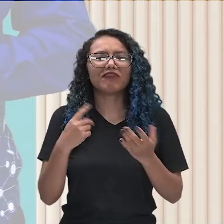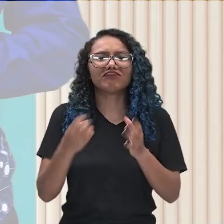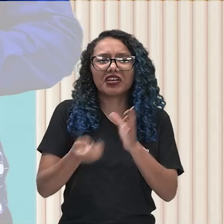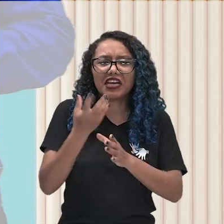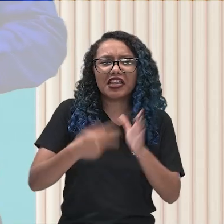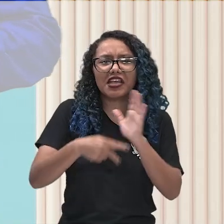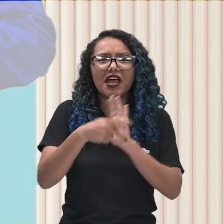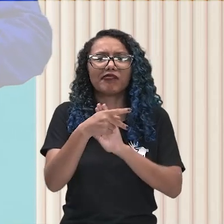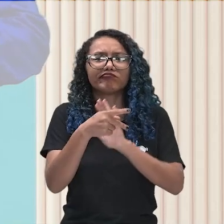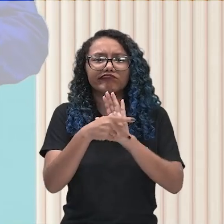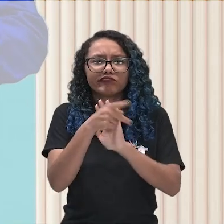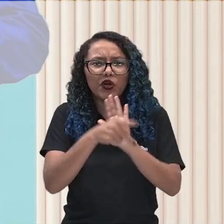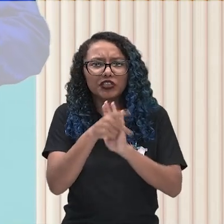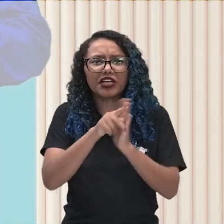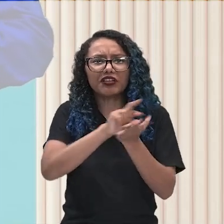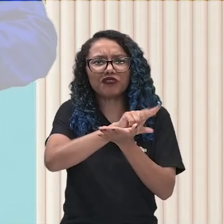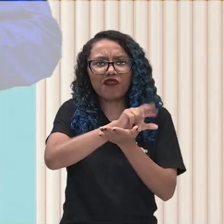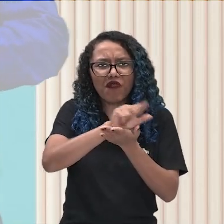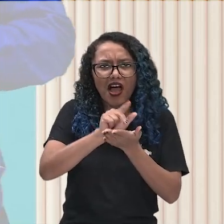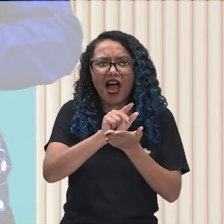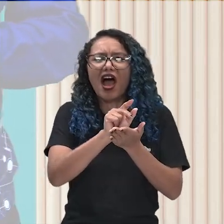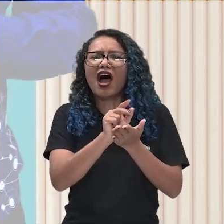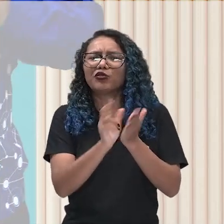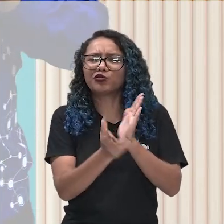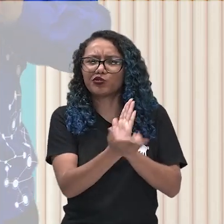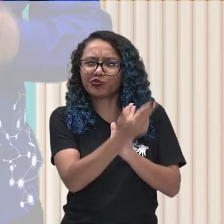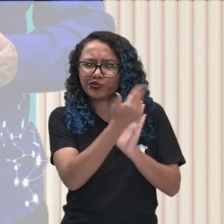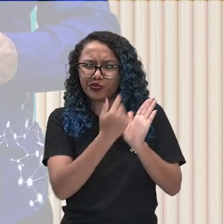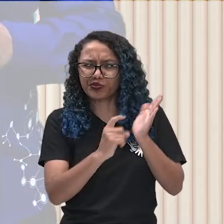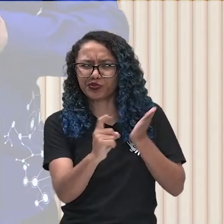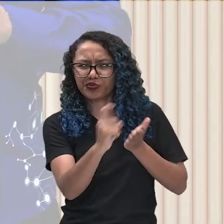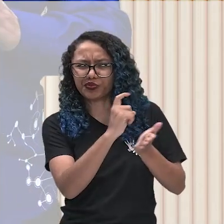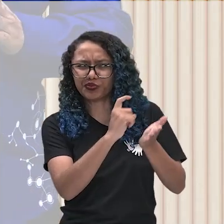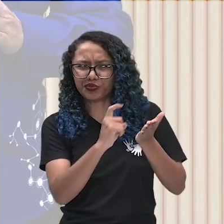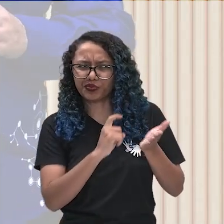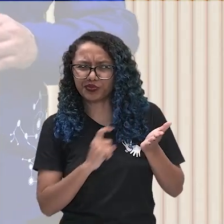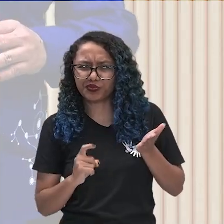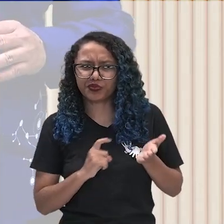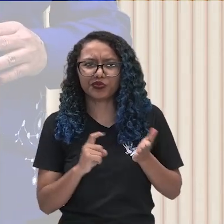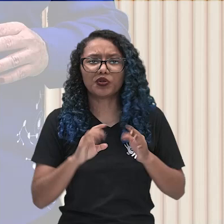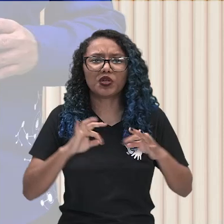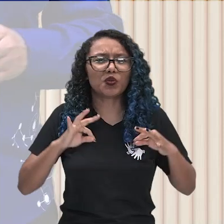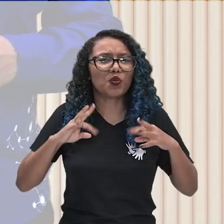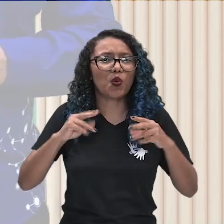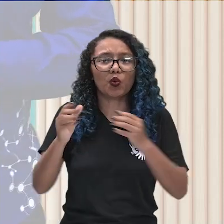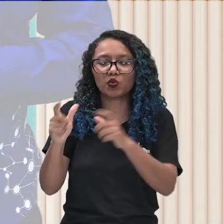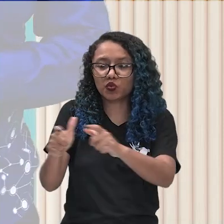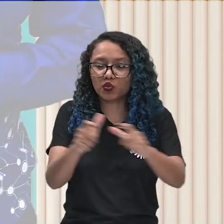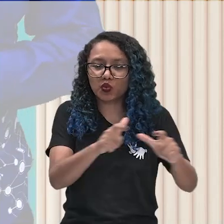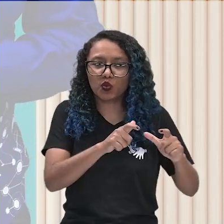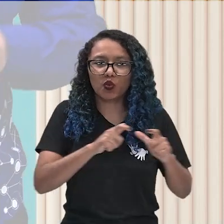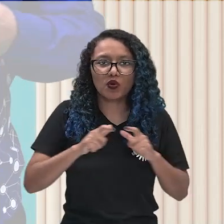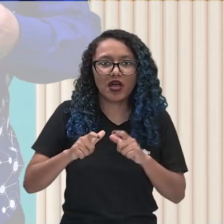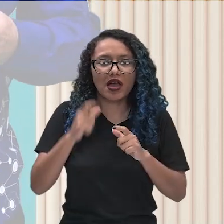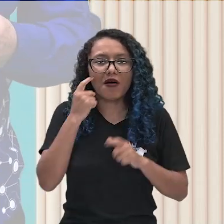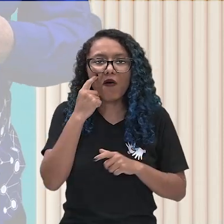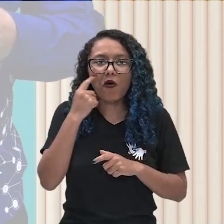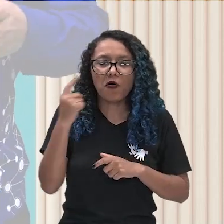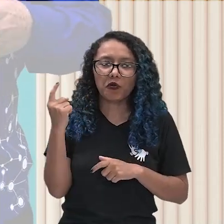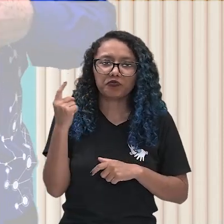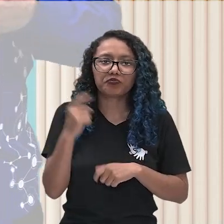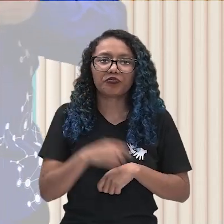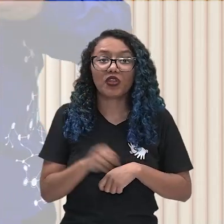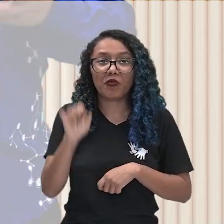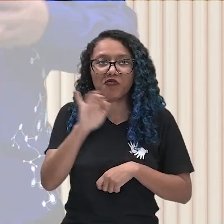novos conceitos, jogando o muralismo e a street art no centro de tudo. Aí nós estamos vendo duas imagens muito